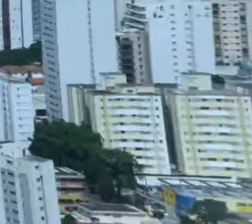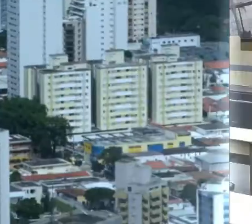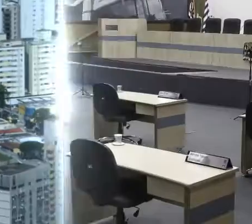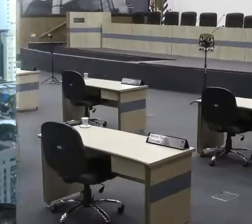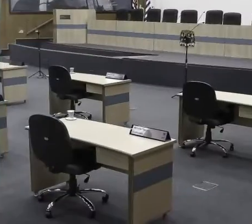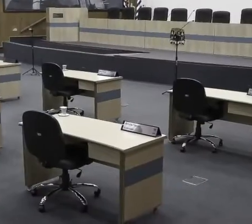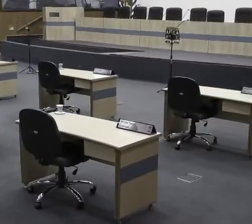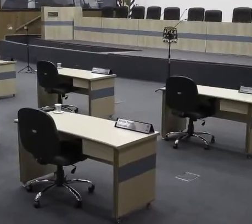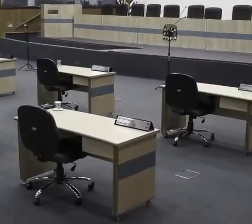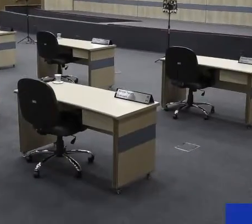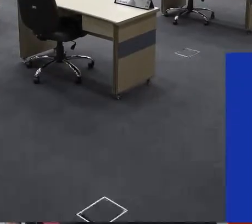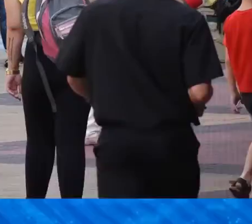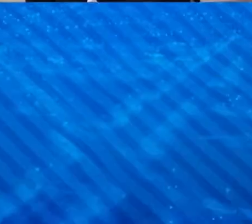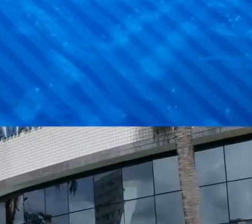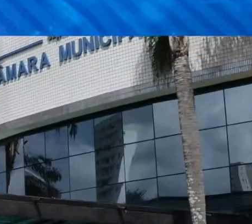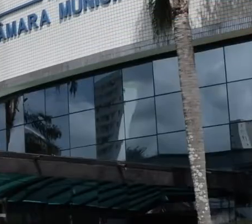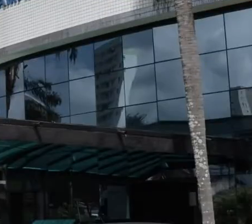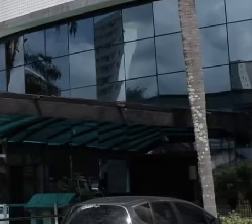ar.